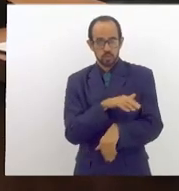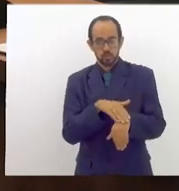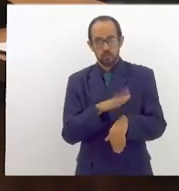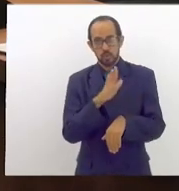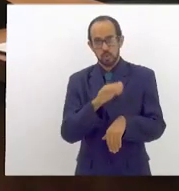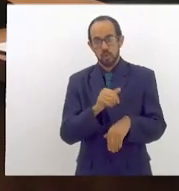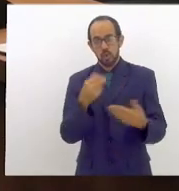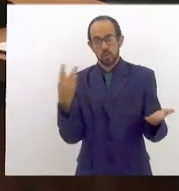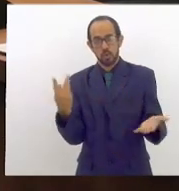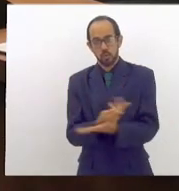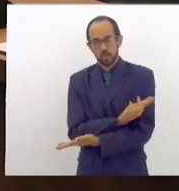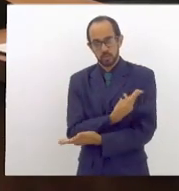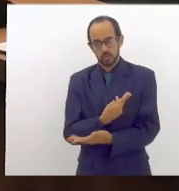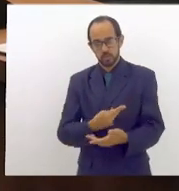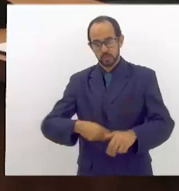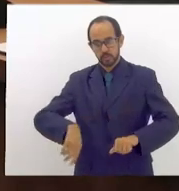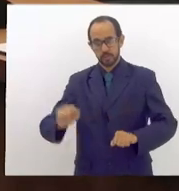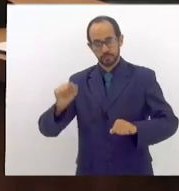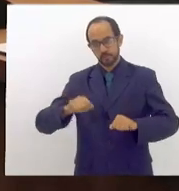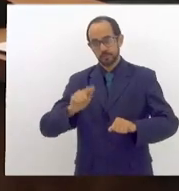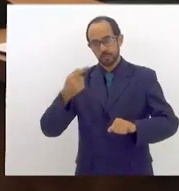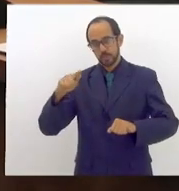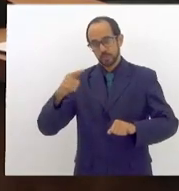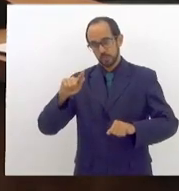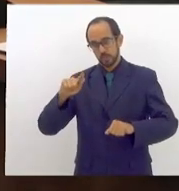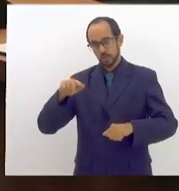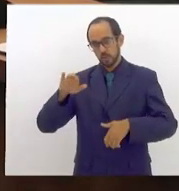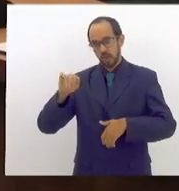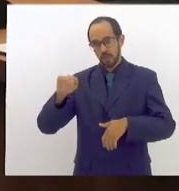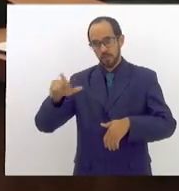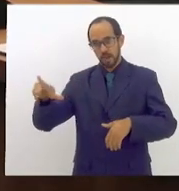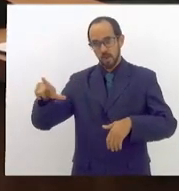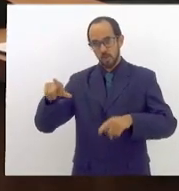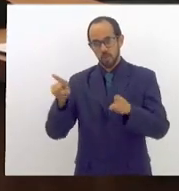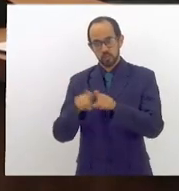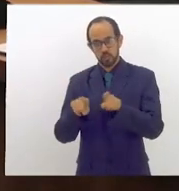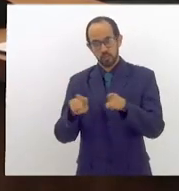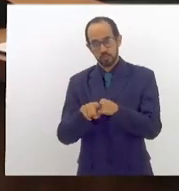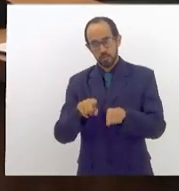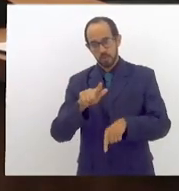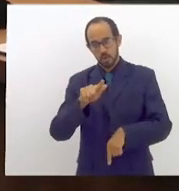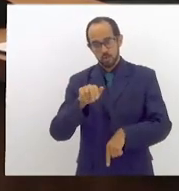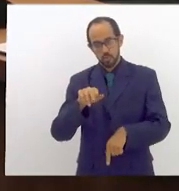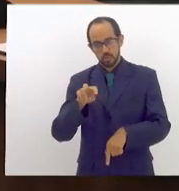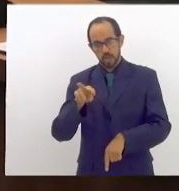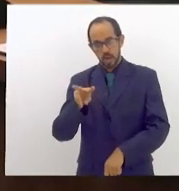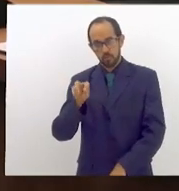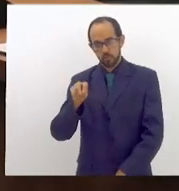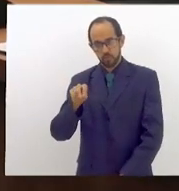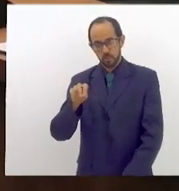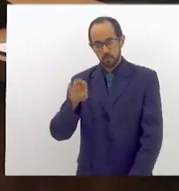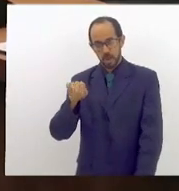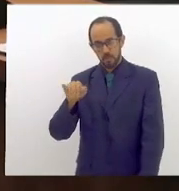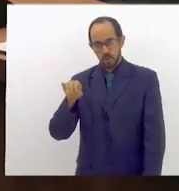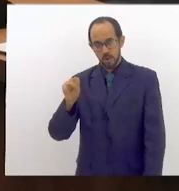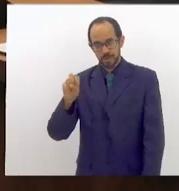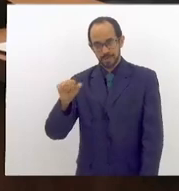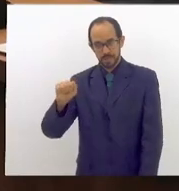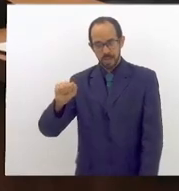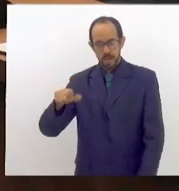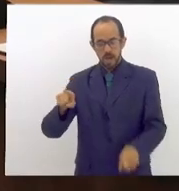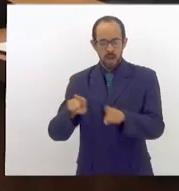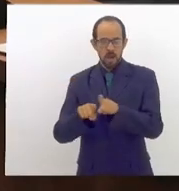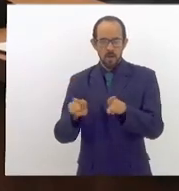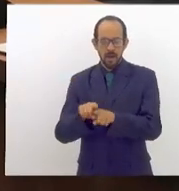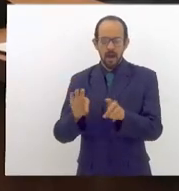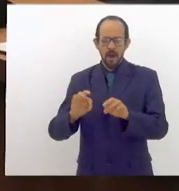roubo provocado pela gestão Cabral pelo senhor Gustavo Barbosa e pelo conjunto daqueles e daquelas que